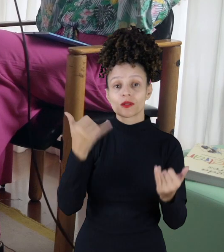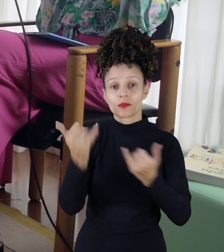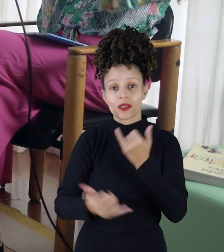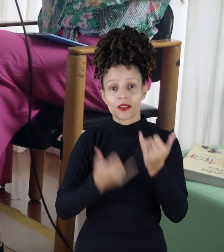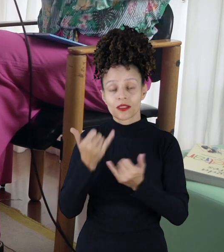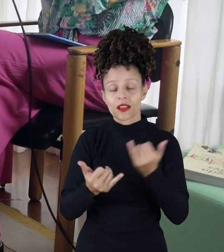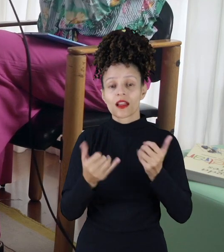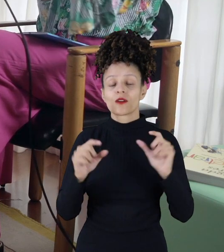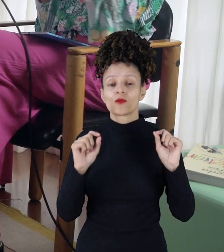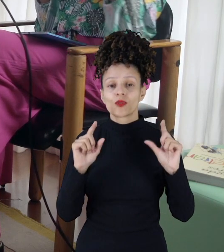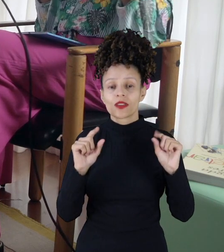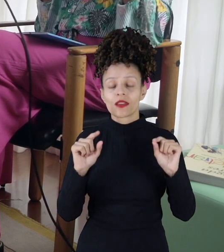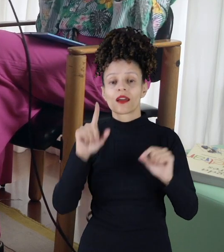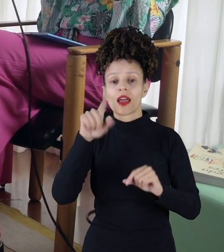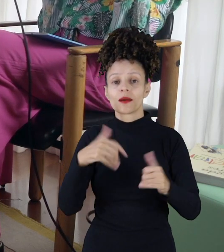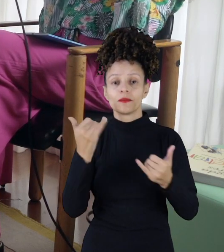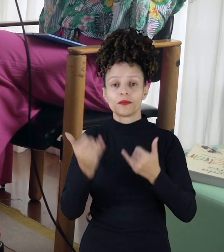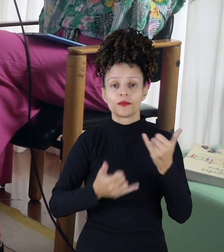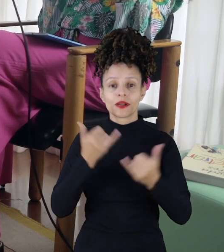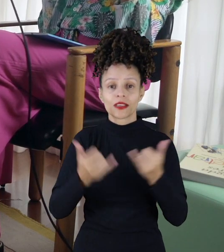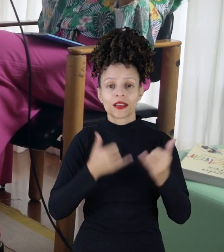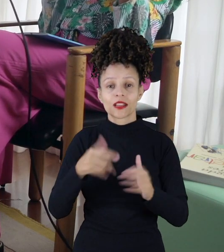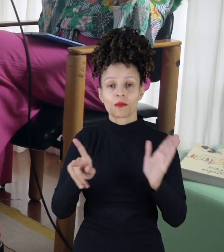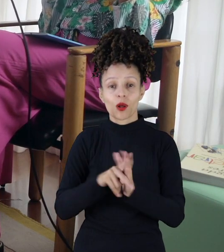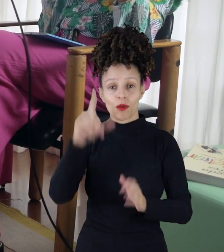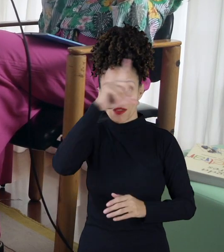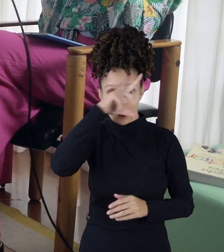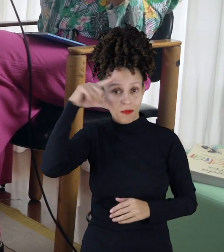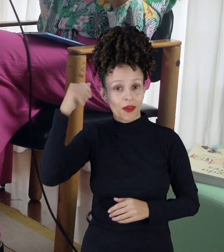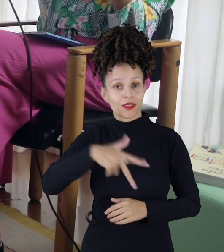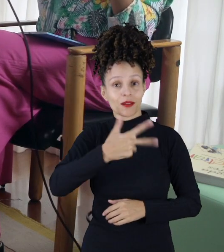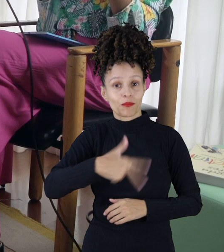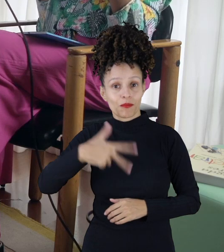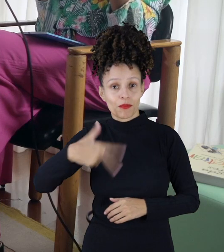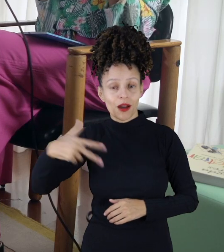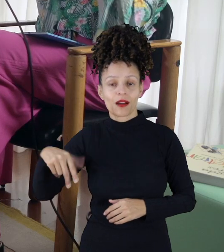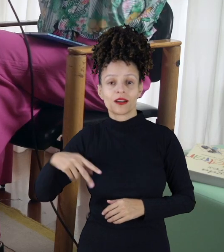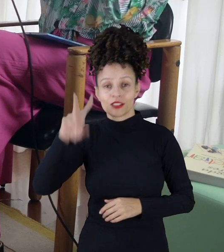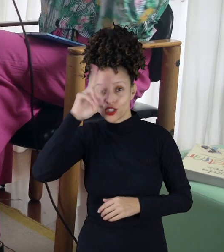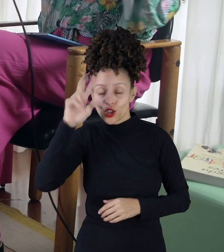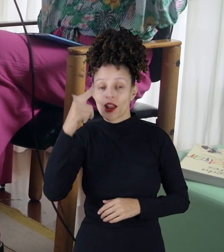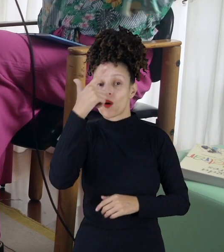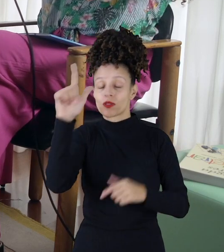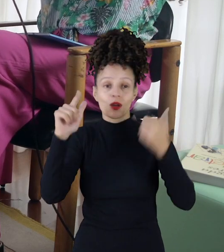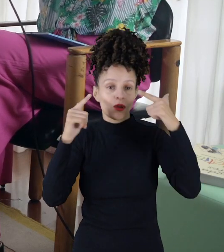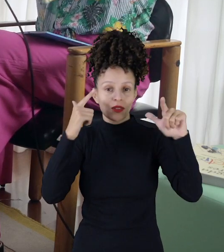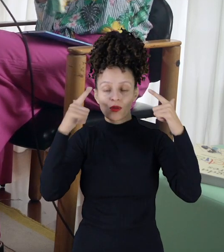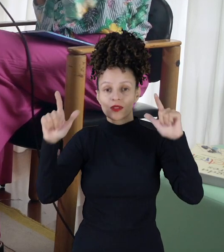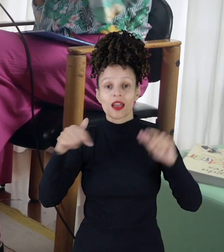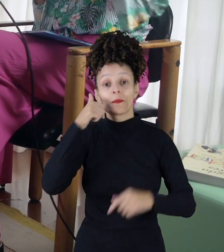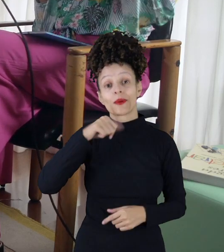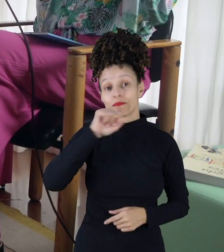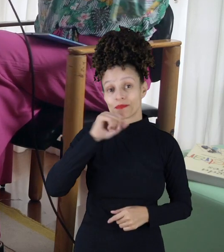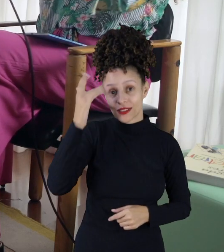falando, aí a próxima brincadeira que ele está fazendo é uma brincadeira com Peter Pan. Daqui a pouco ele vai lá para a história da